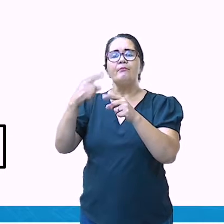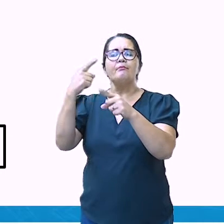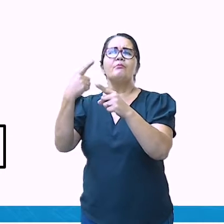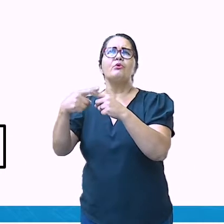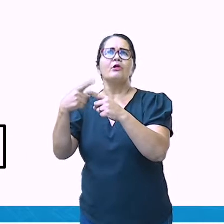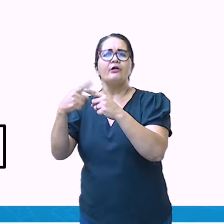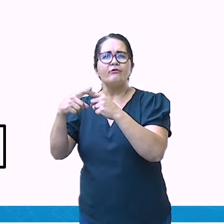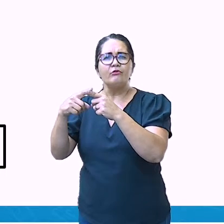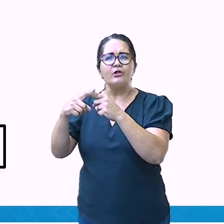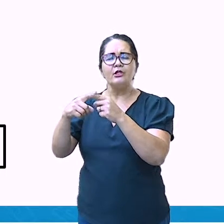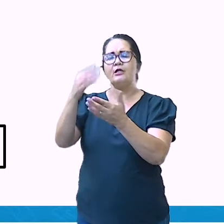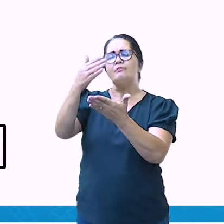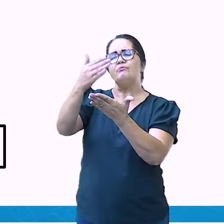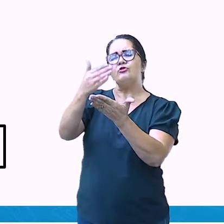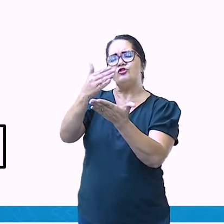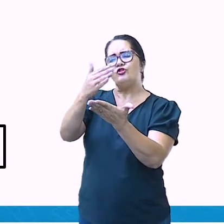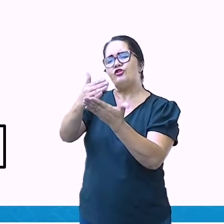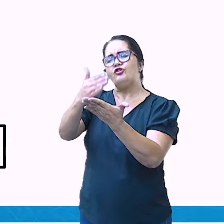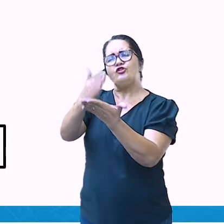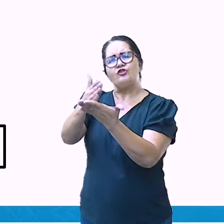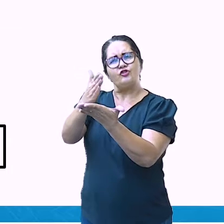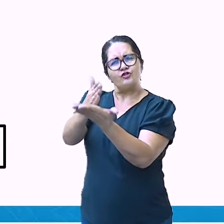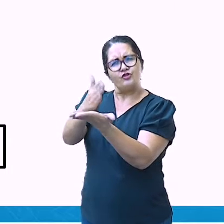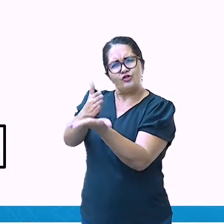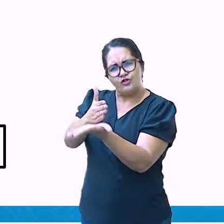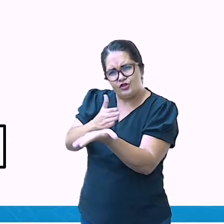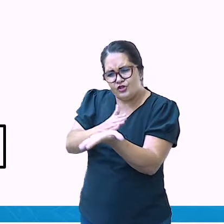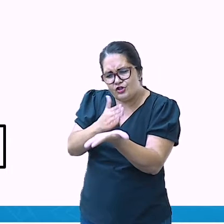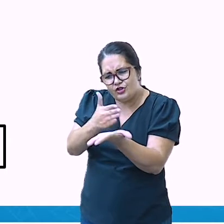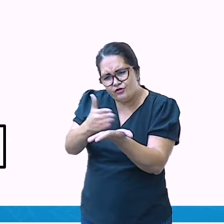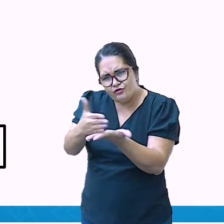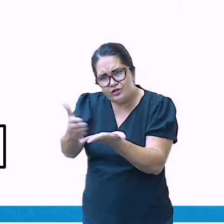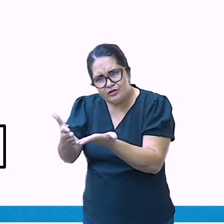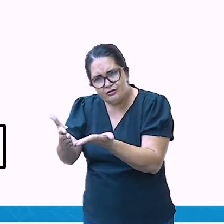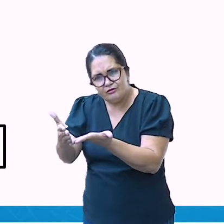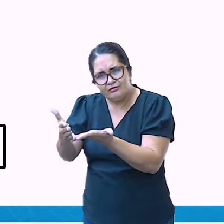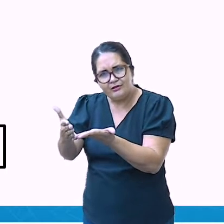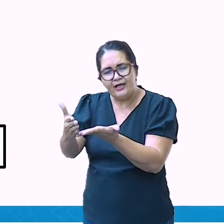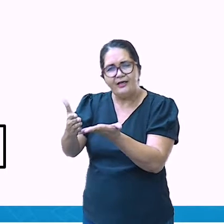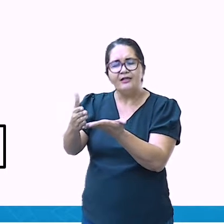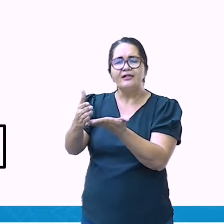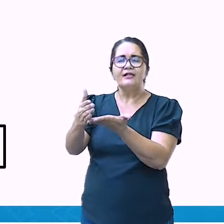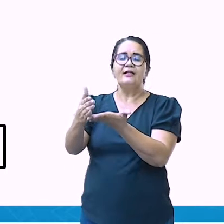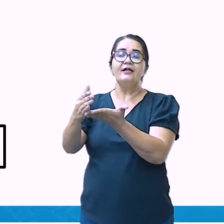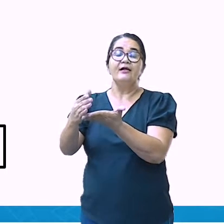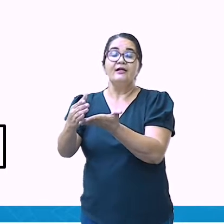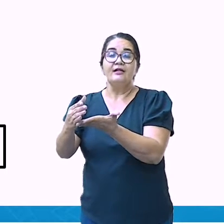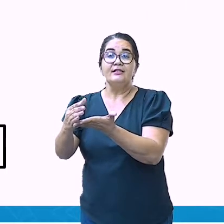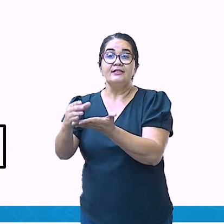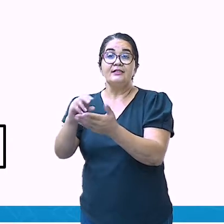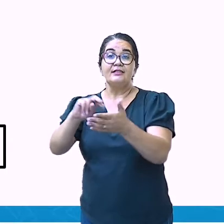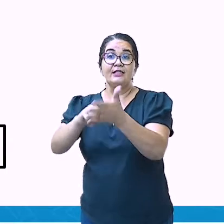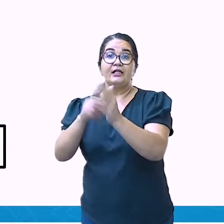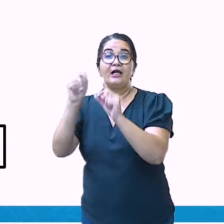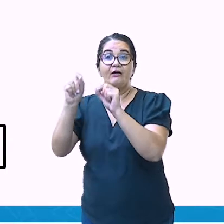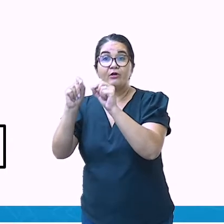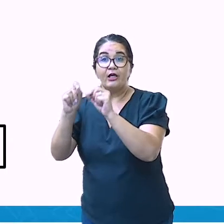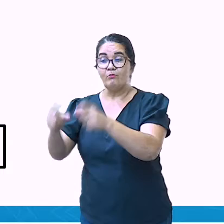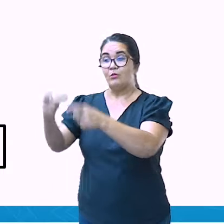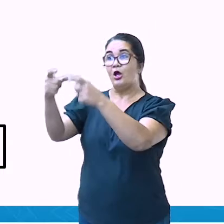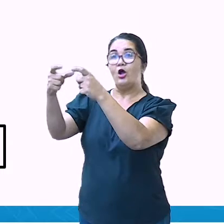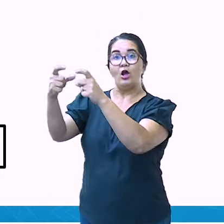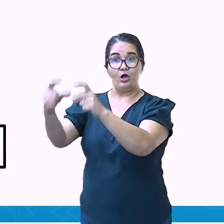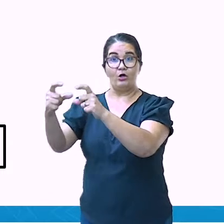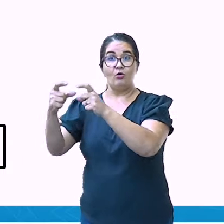uma pessoa comandava para estar passando isso para os outros, tá?